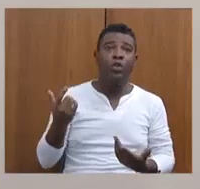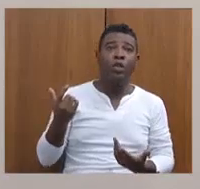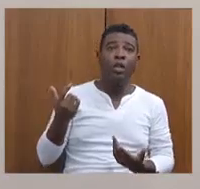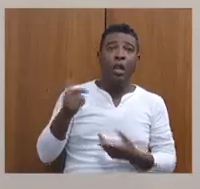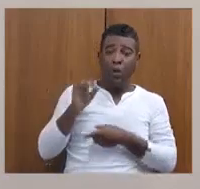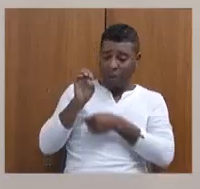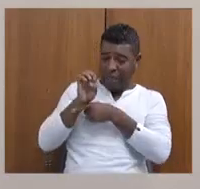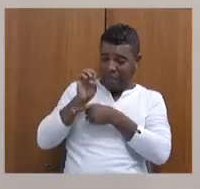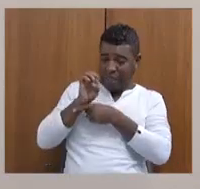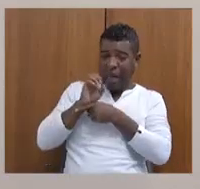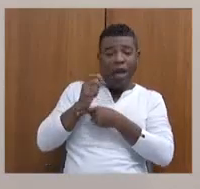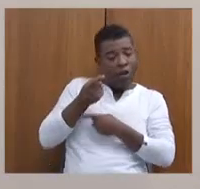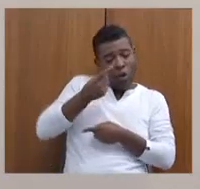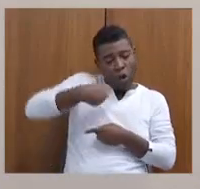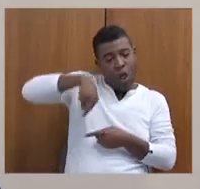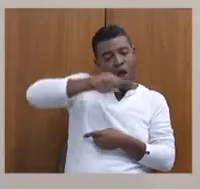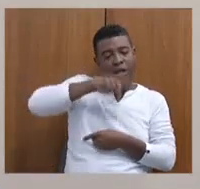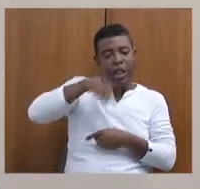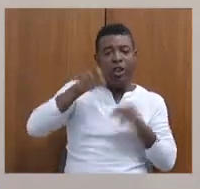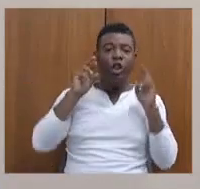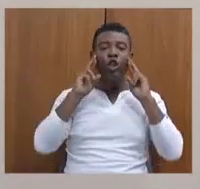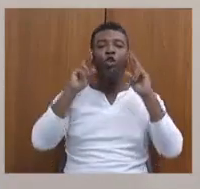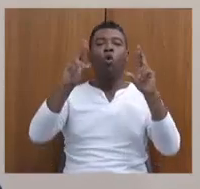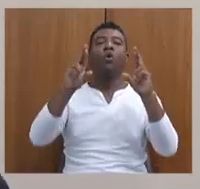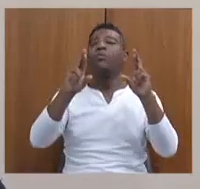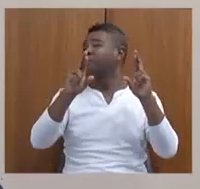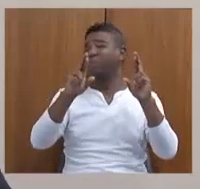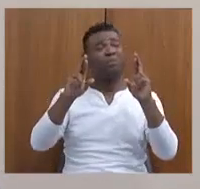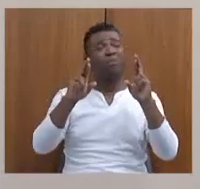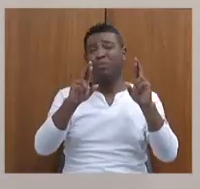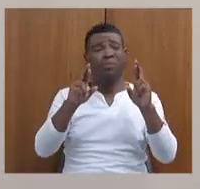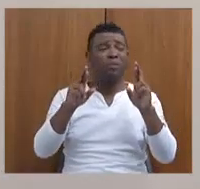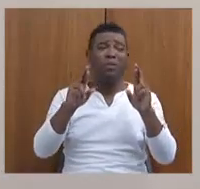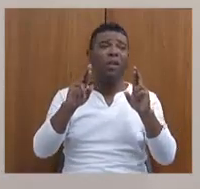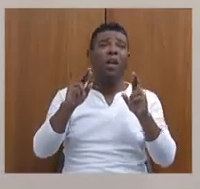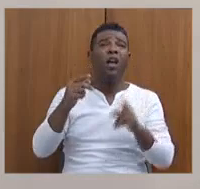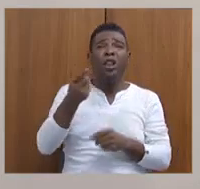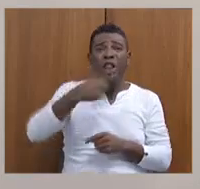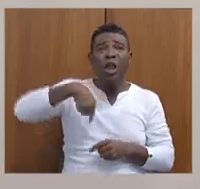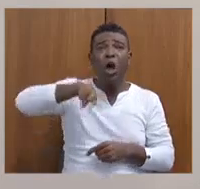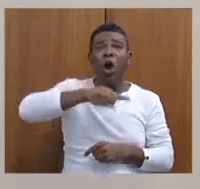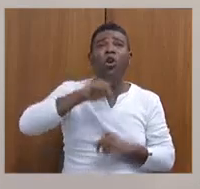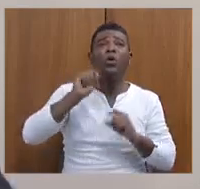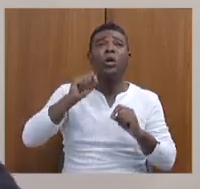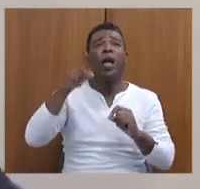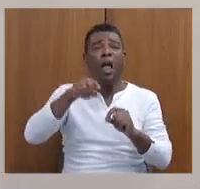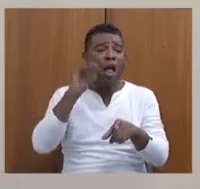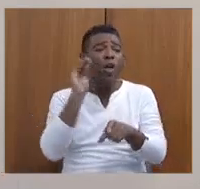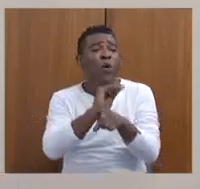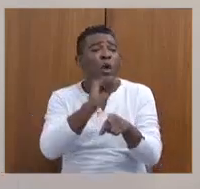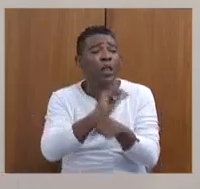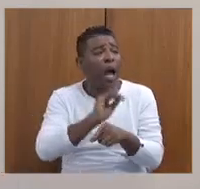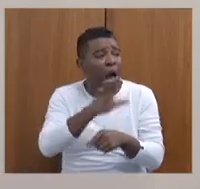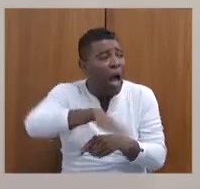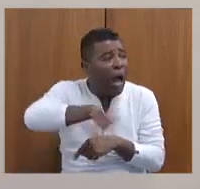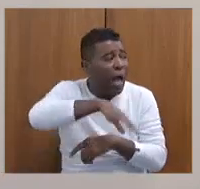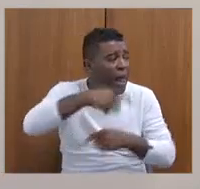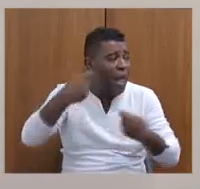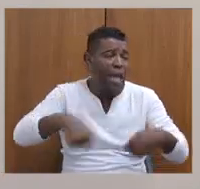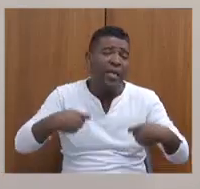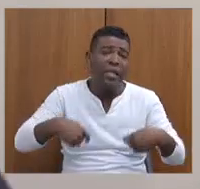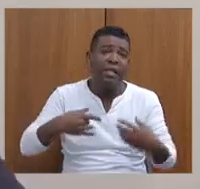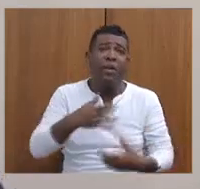ser dono de mineradora né nossa função aqui essa cuidar das áreas essenciais saúde educação